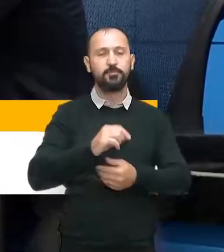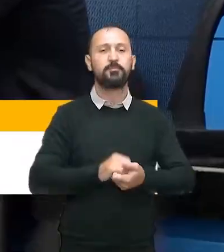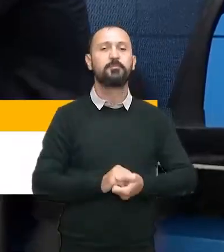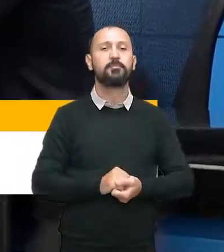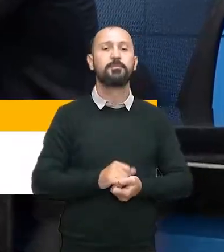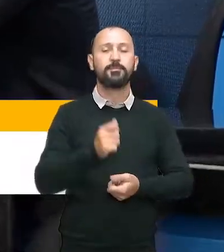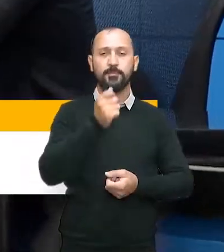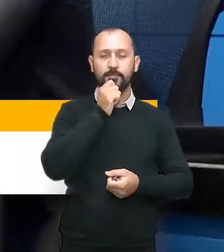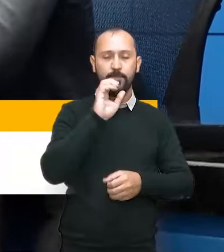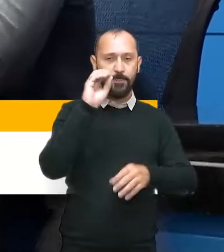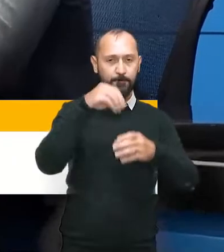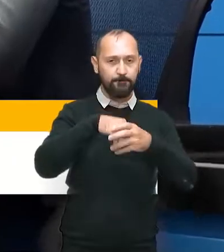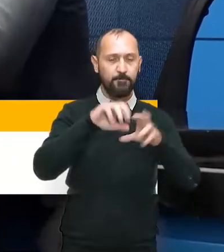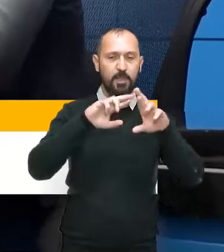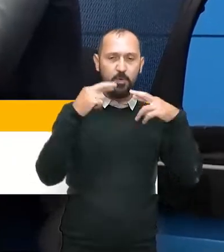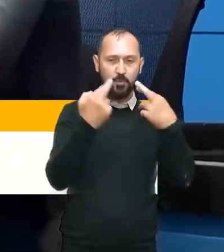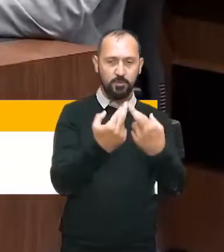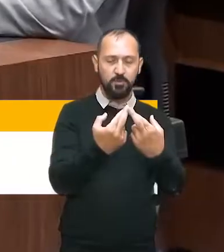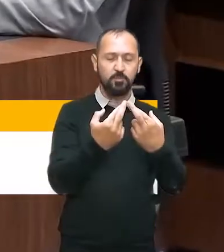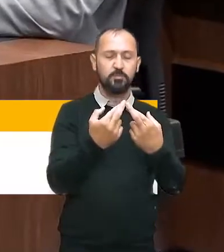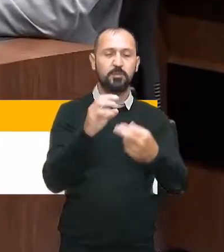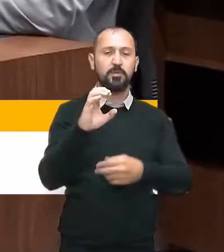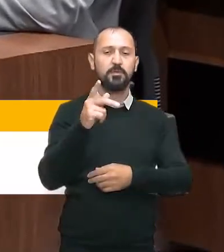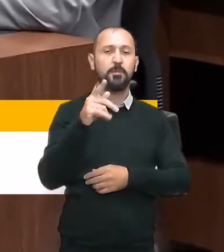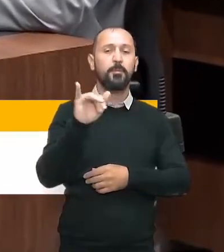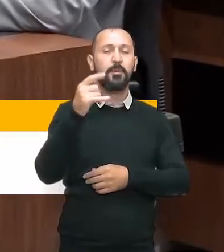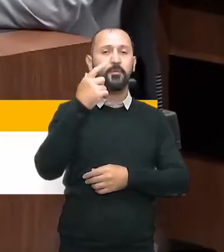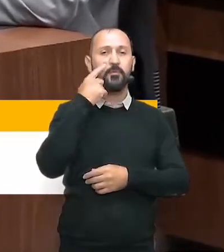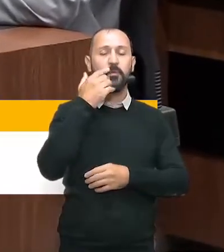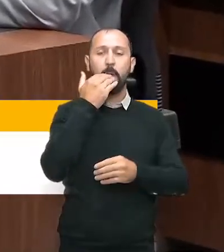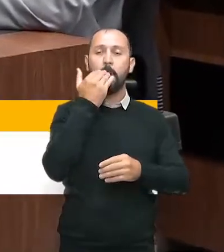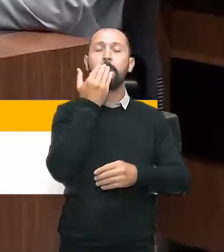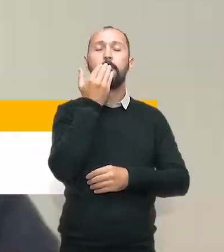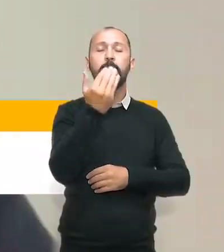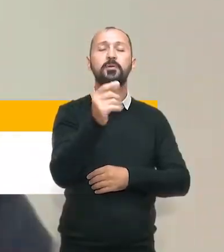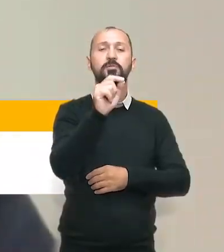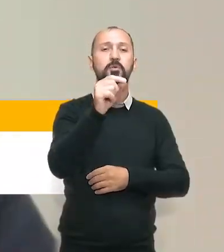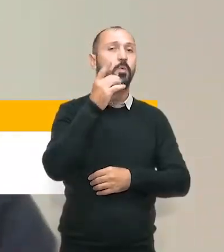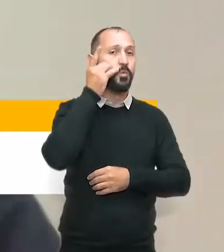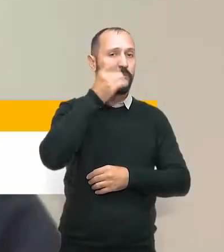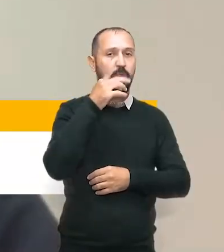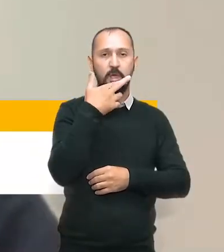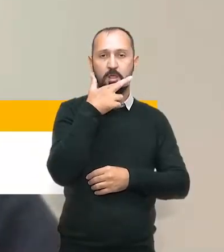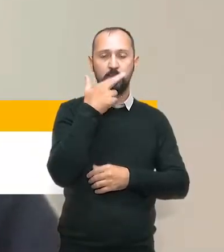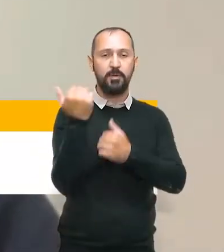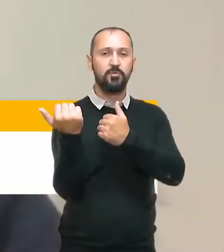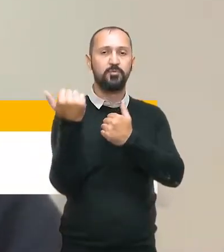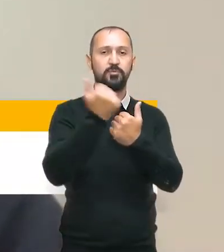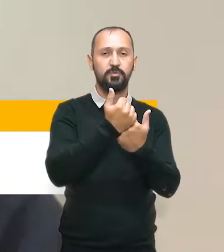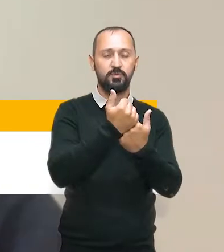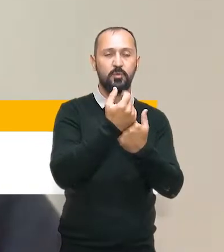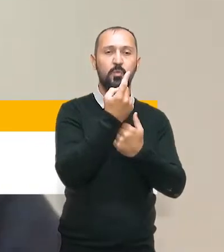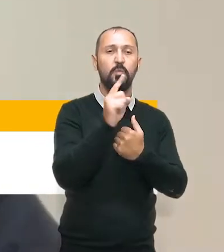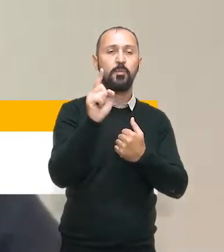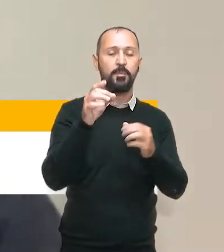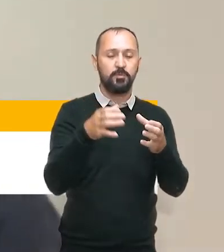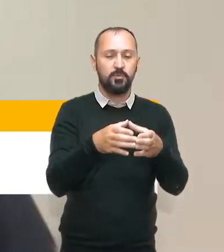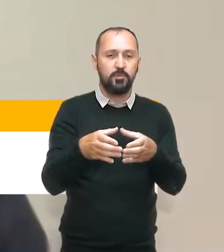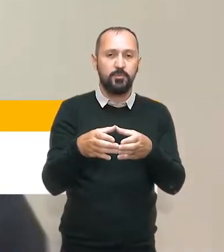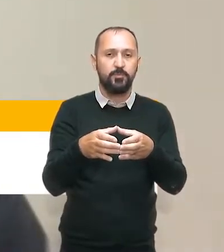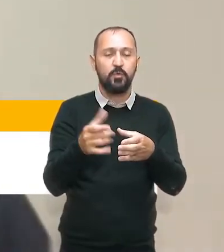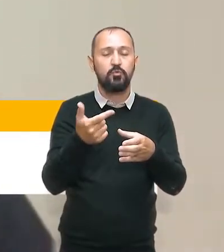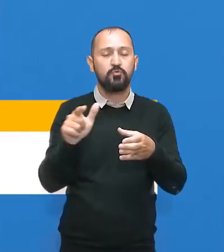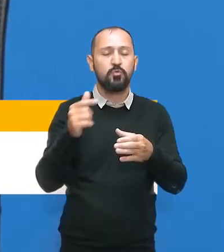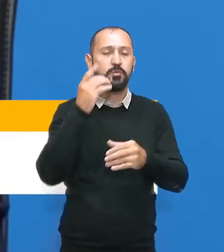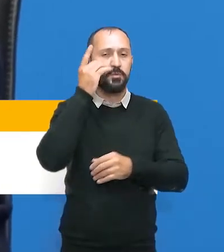dias ainda na sessão ordinária da CPI foi anunciado o pedido de substituição do Deputado Renato câmara um dos